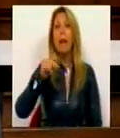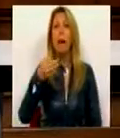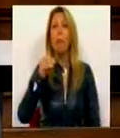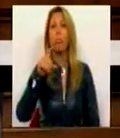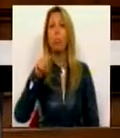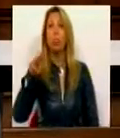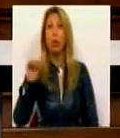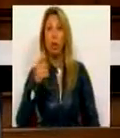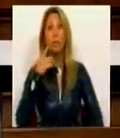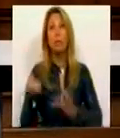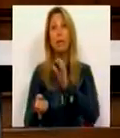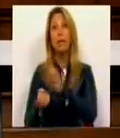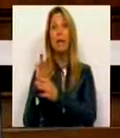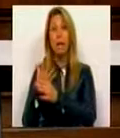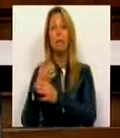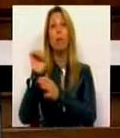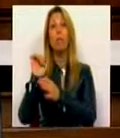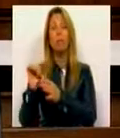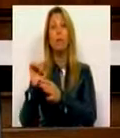essa criação de um hub